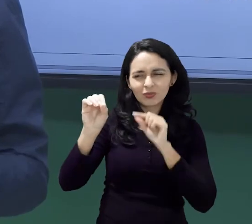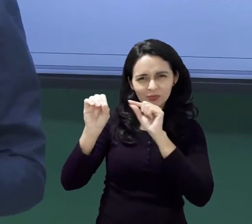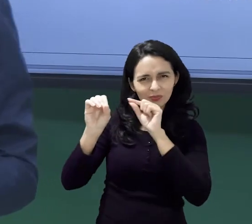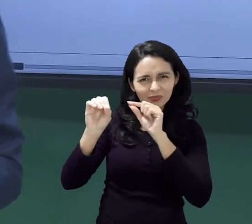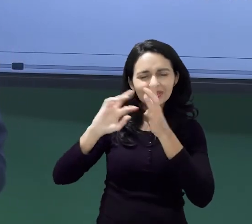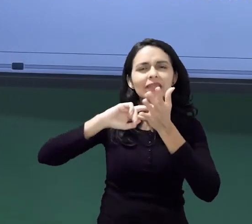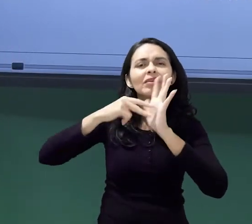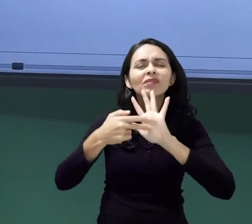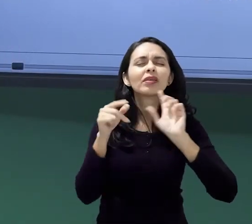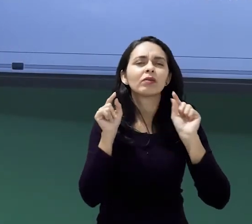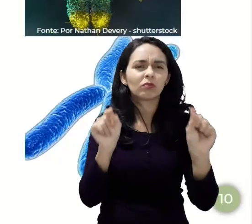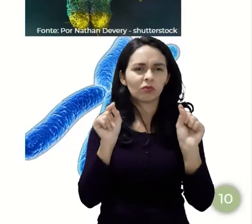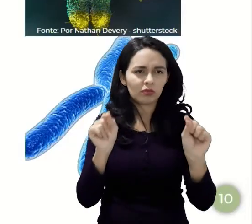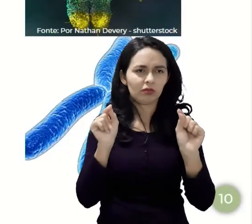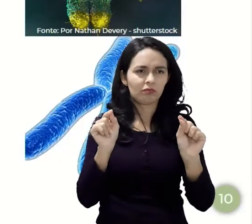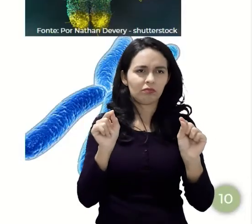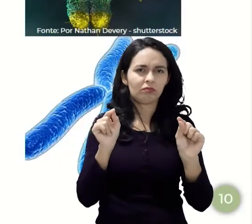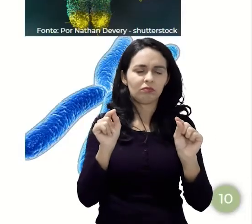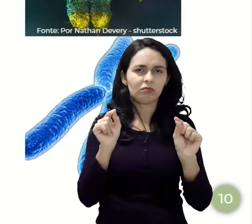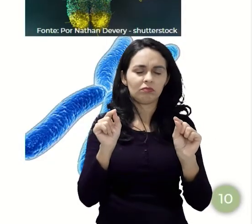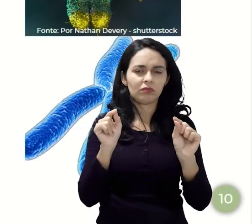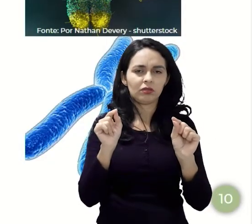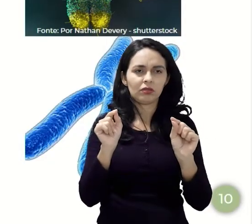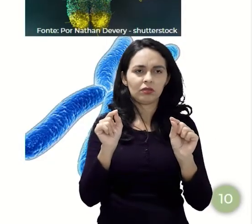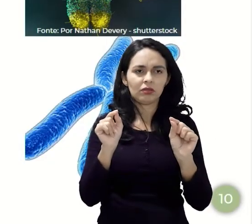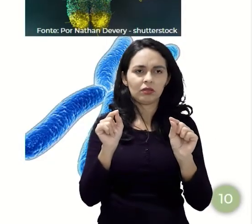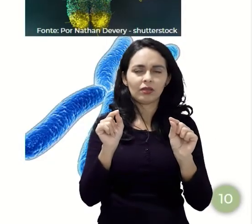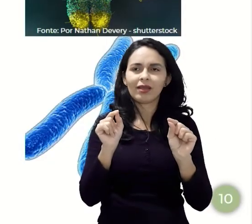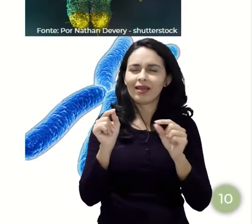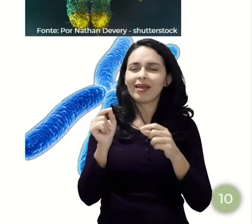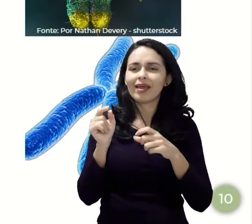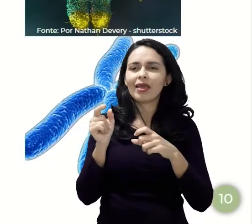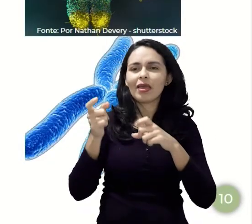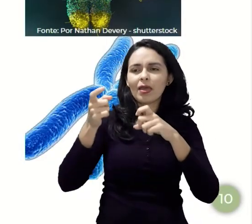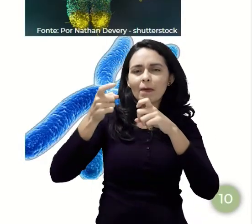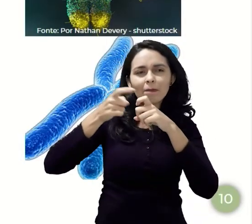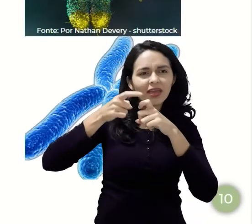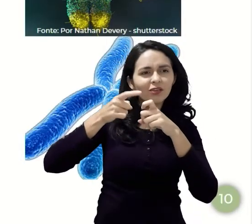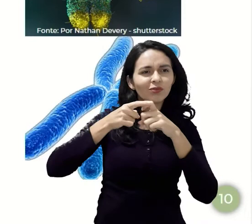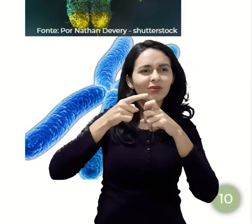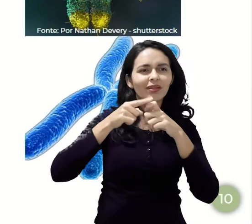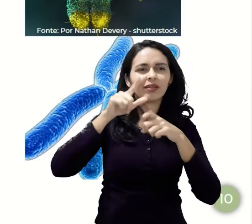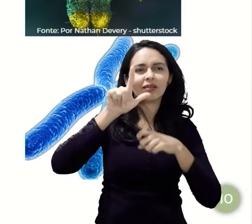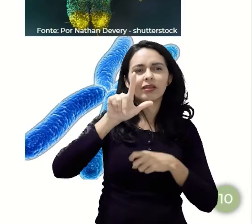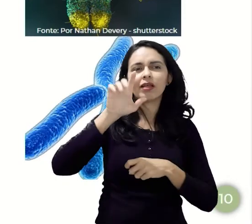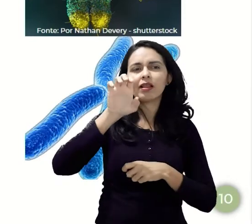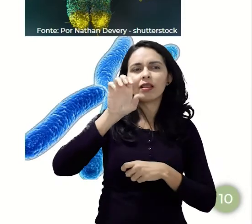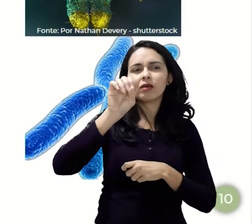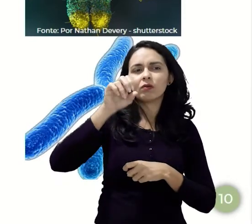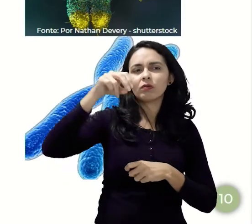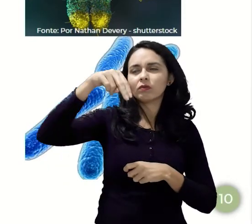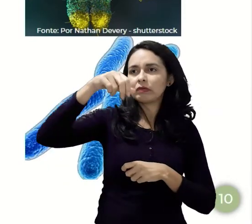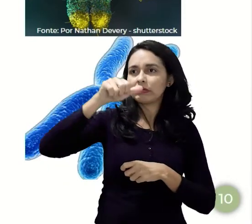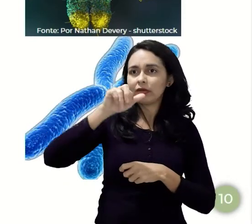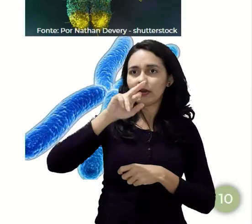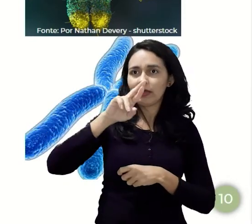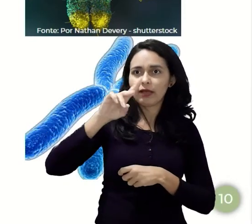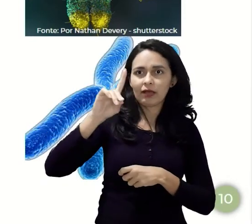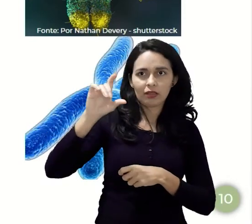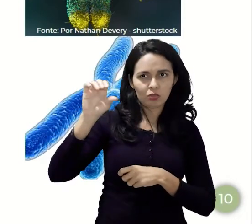delongas que que significa que é o doutor Leonard hayflick